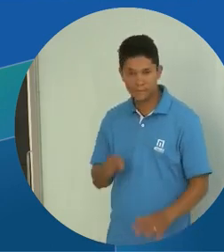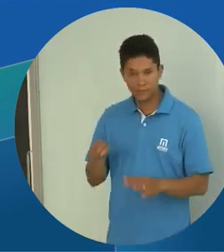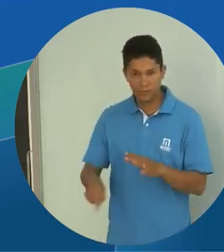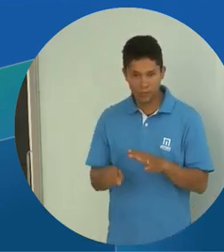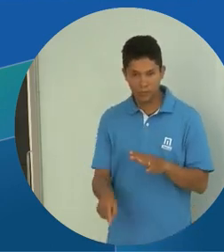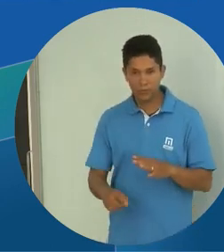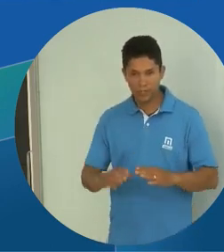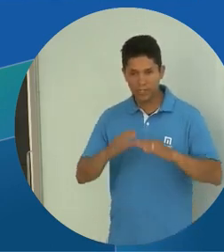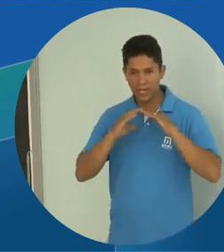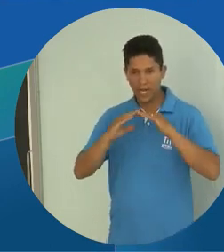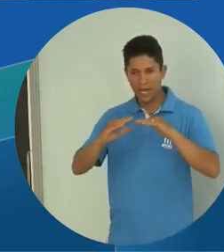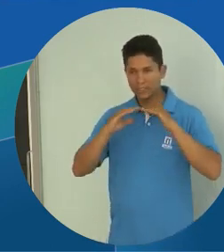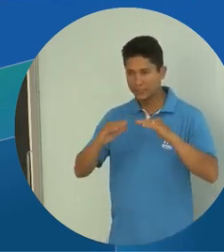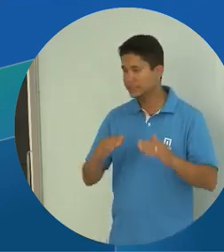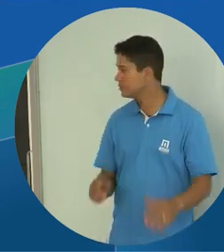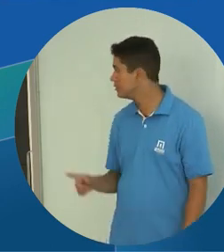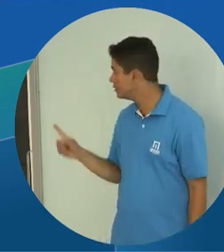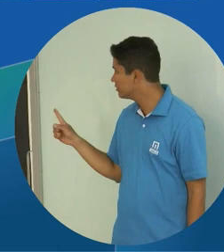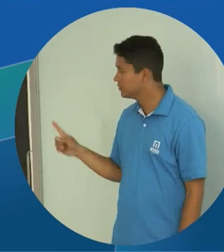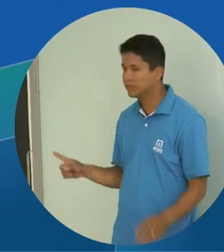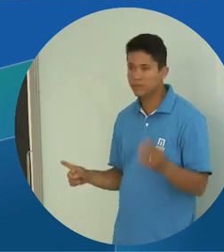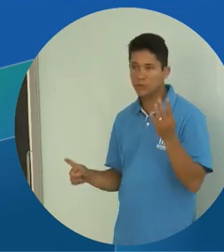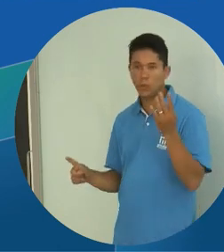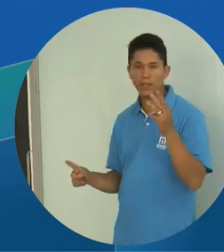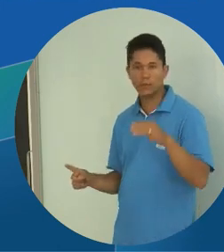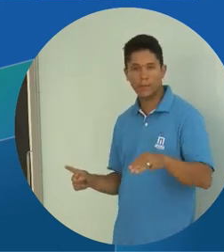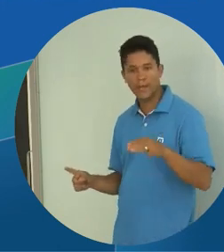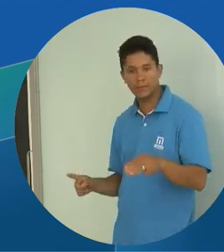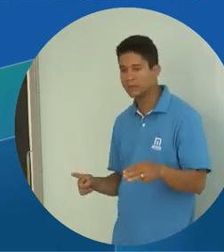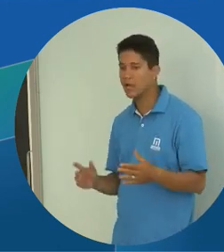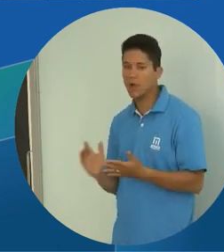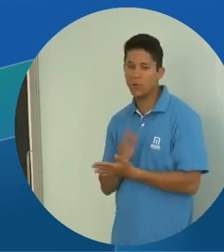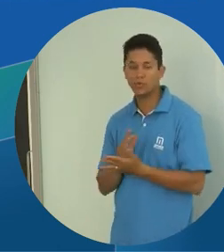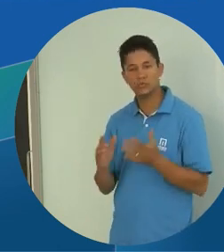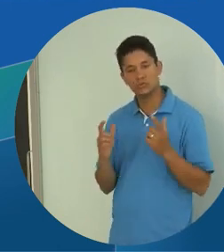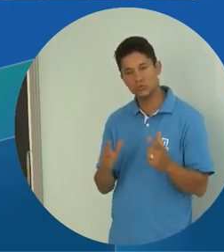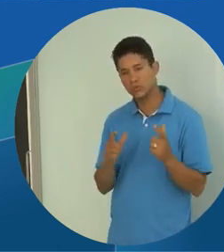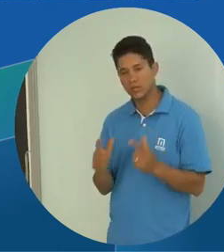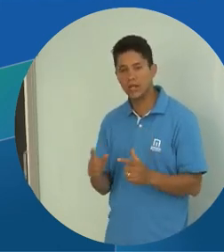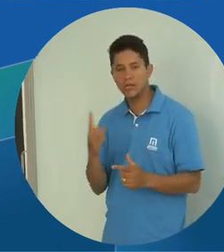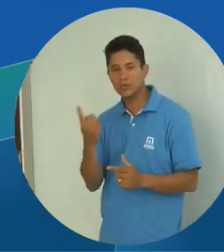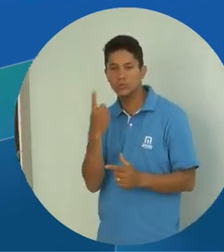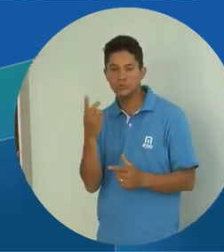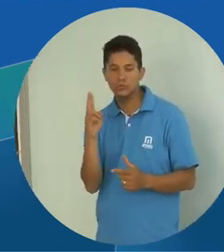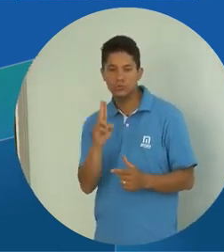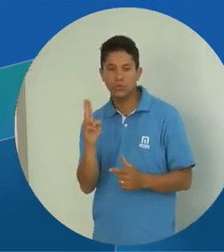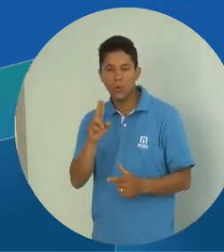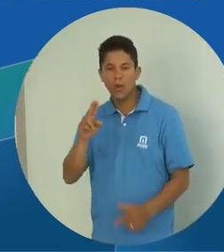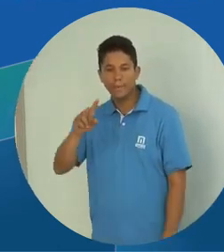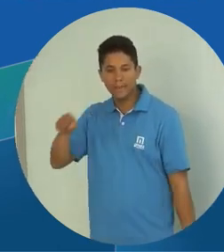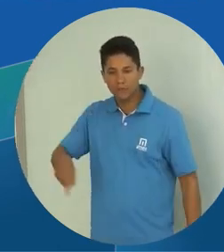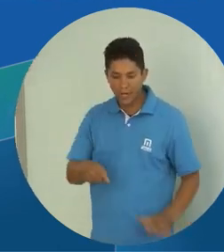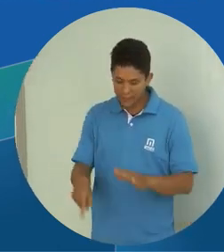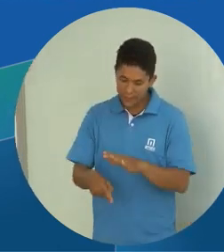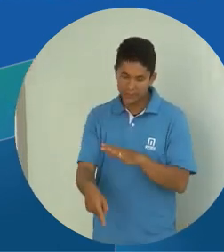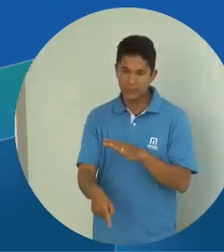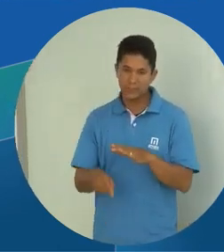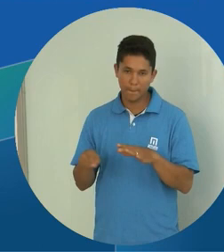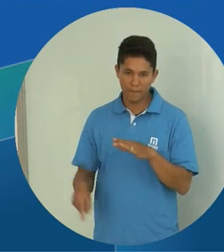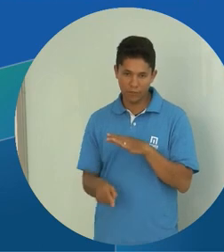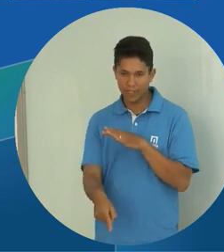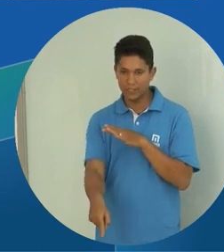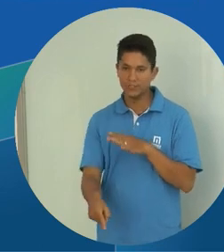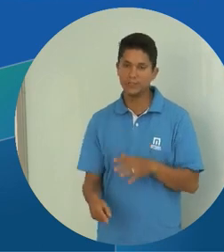laje. Como foram furos de 4 metros, em alguns locais a gente teve que usar essa perfuratriz. A gente normalmente, para furo